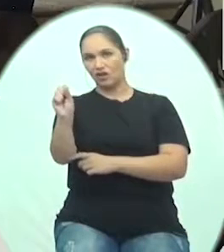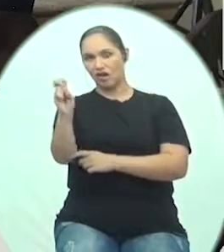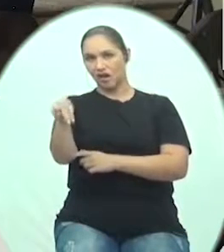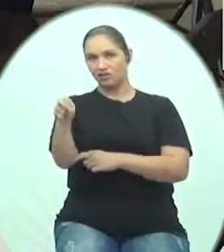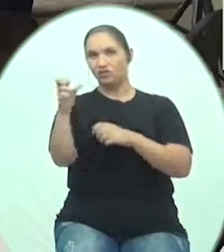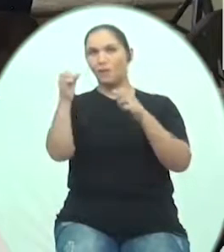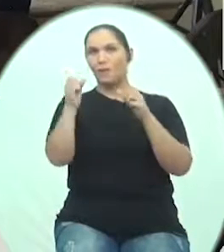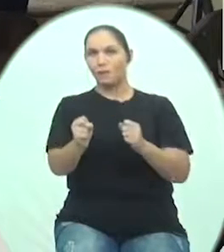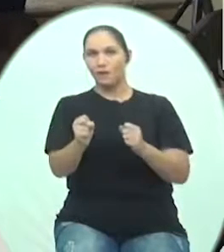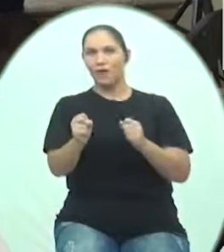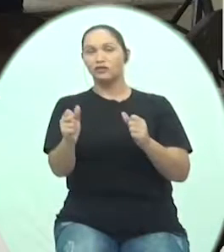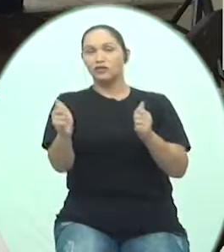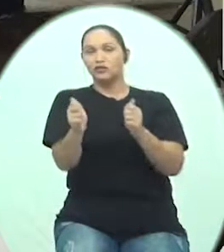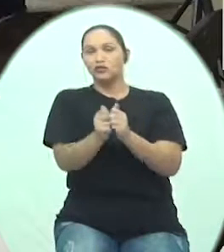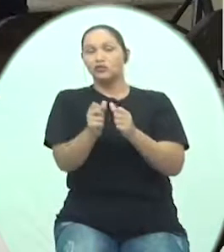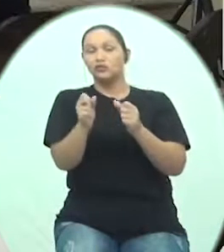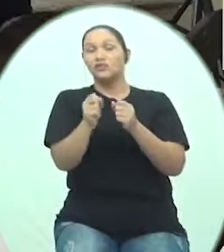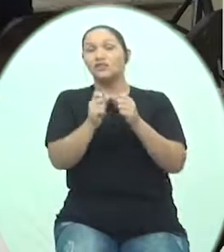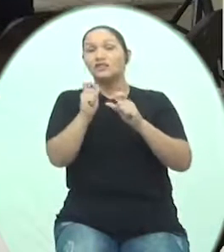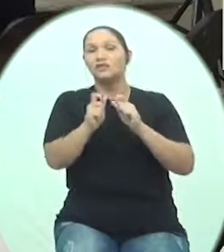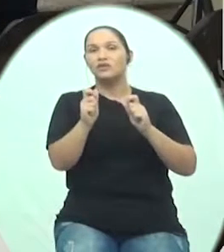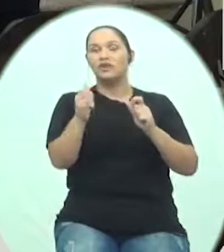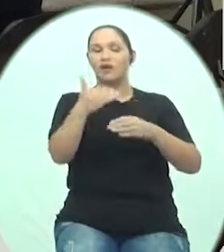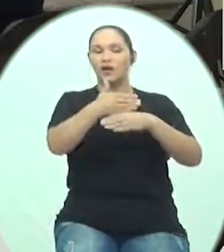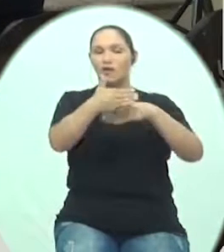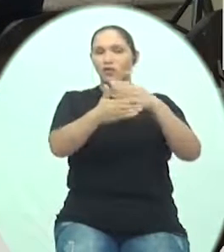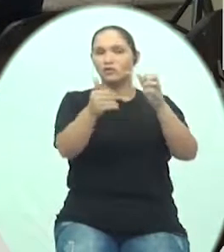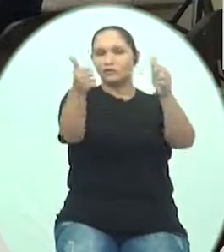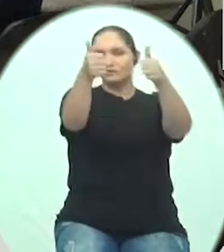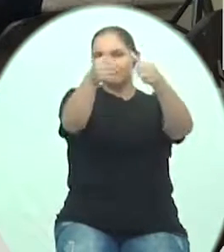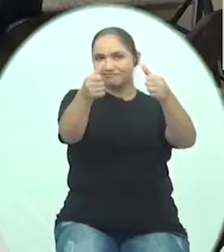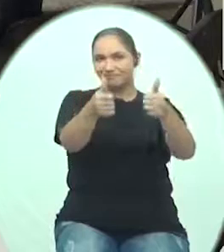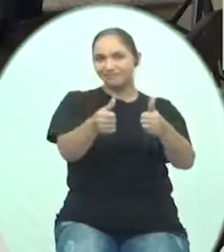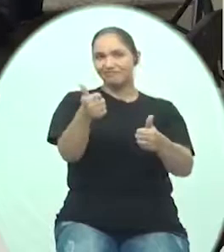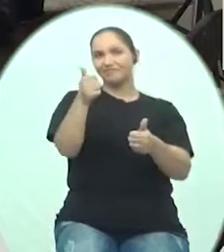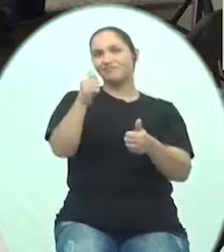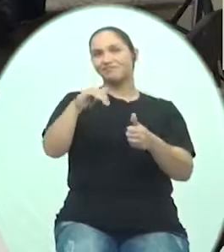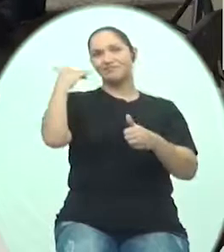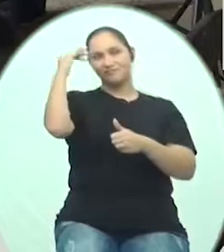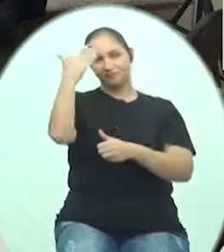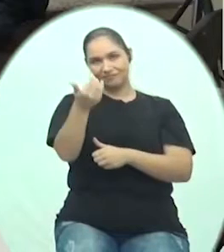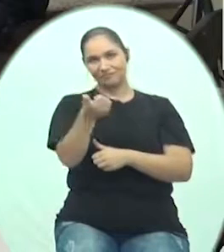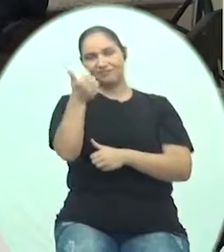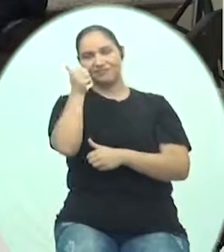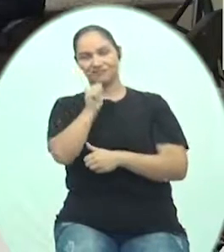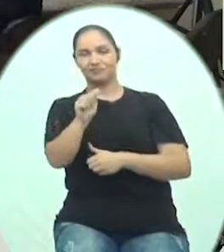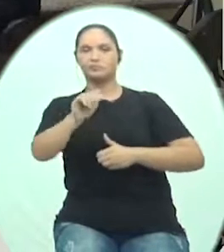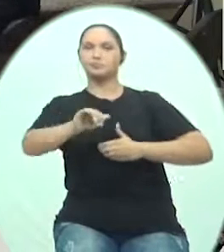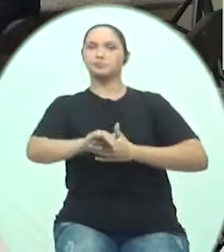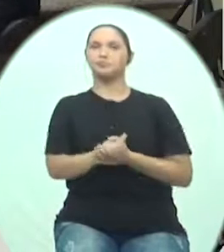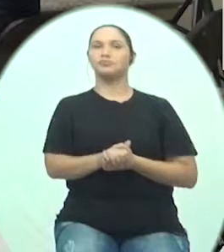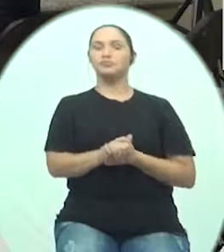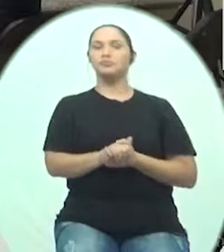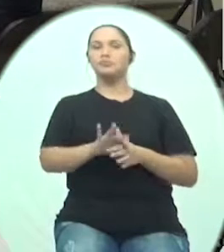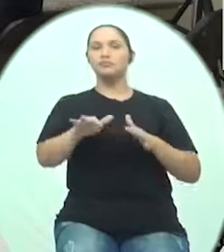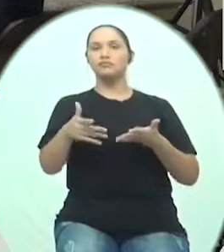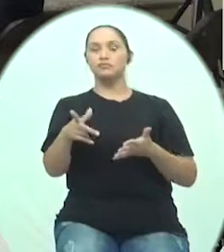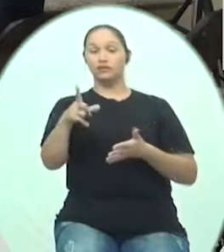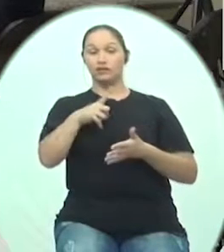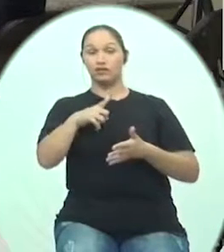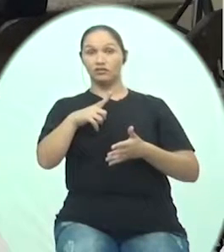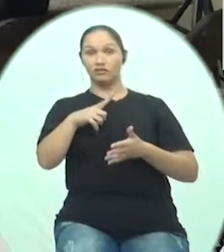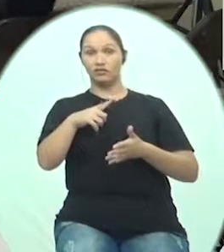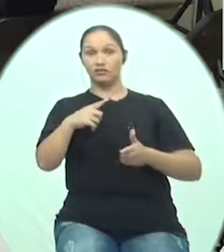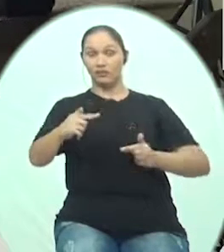documentário Sander eh teve um debate eh muito interessante e lá estavam